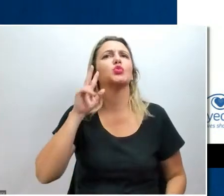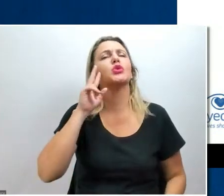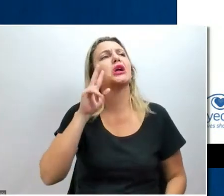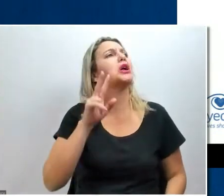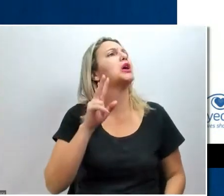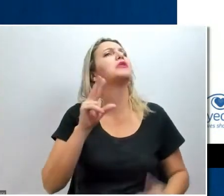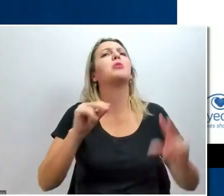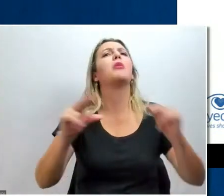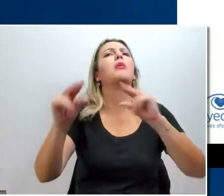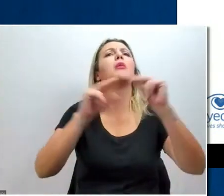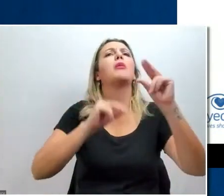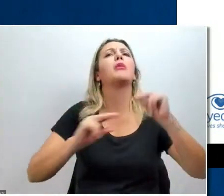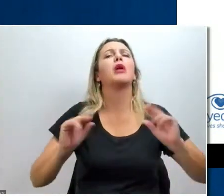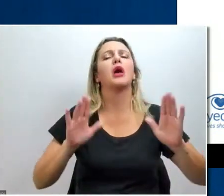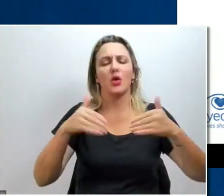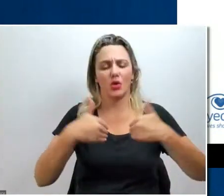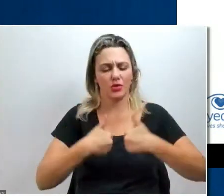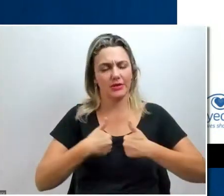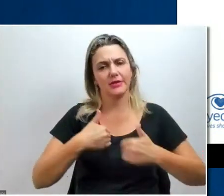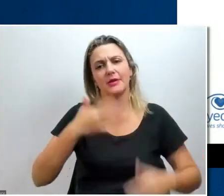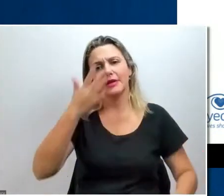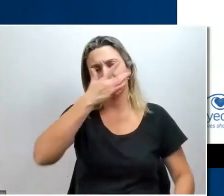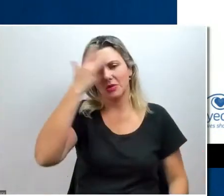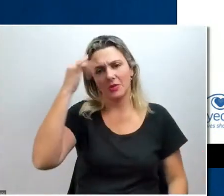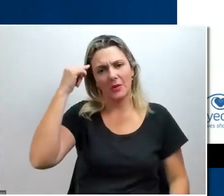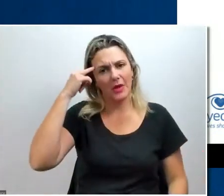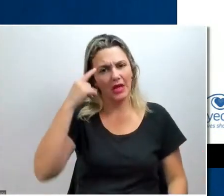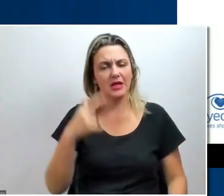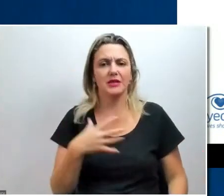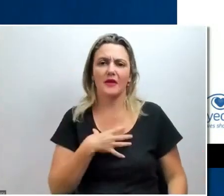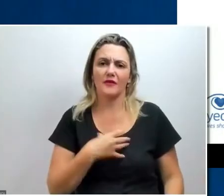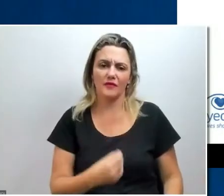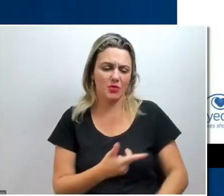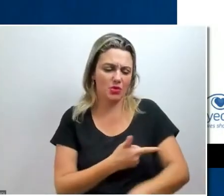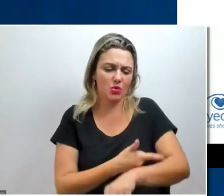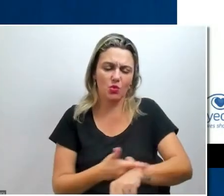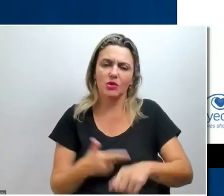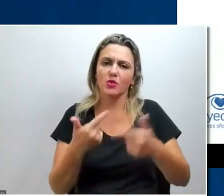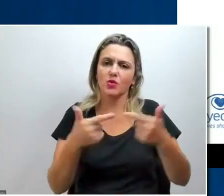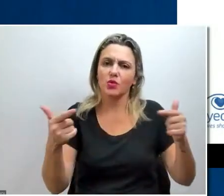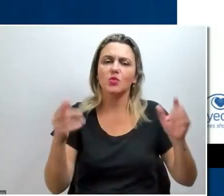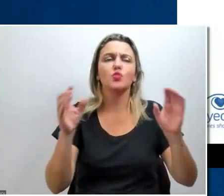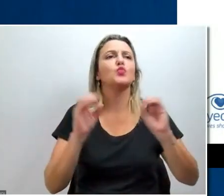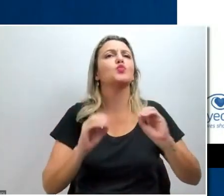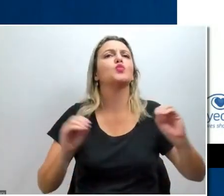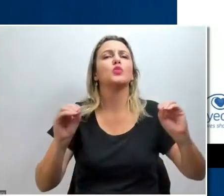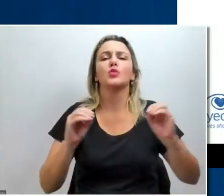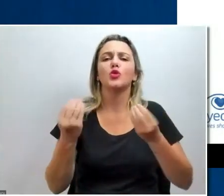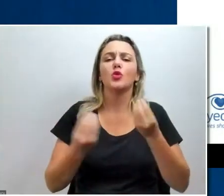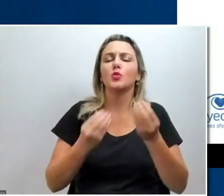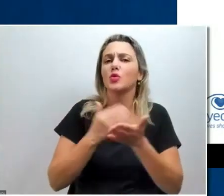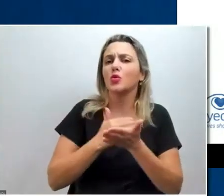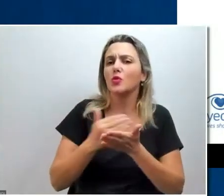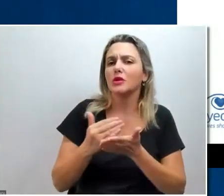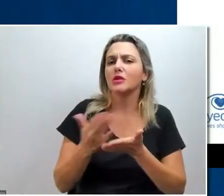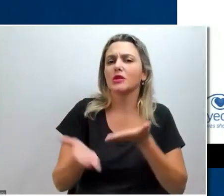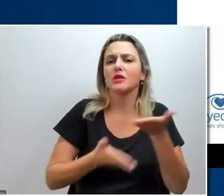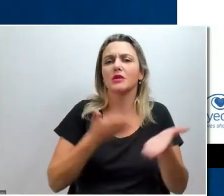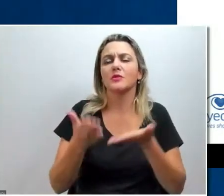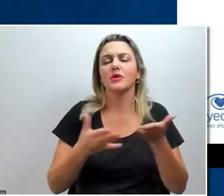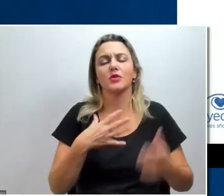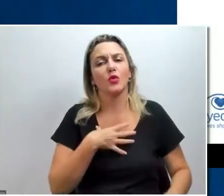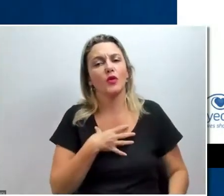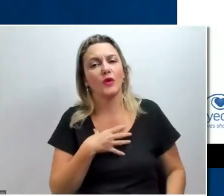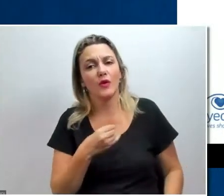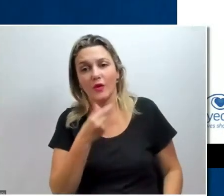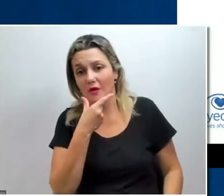acham que o meu filho é mal educado, ninguém sabe o que ele tem, não sei nem por onde começar o tratamento do meu filho, da minha filha,